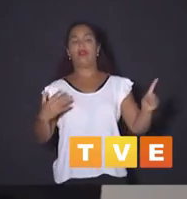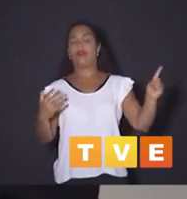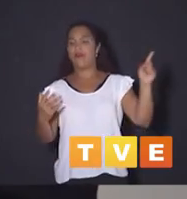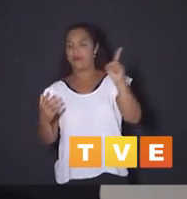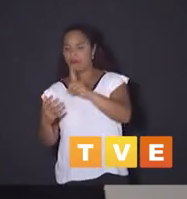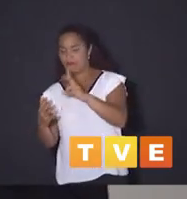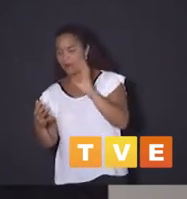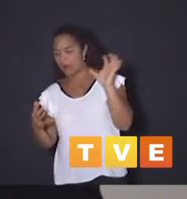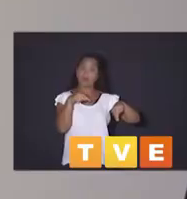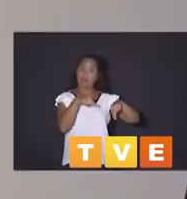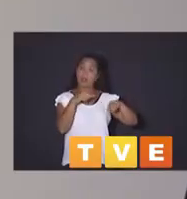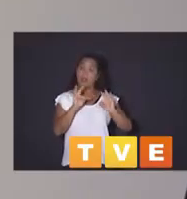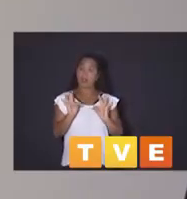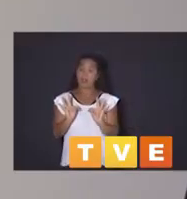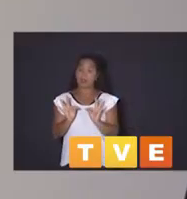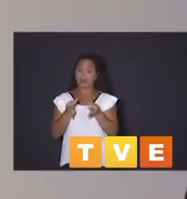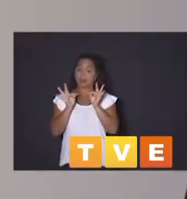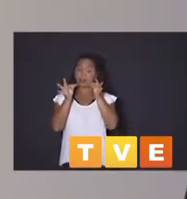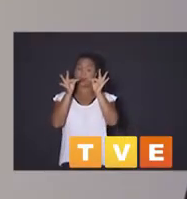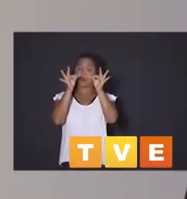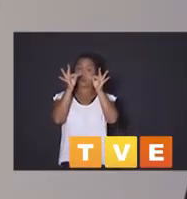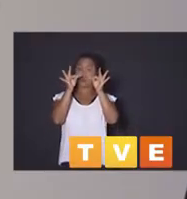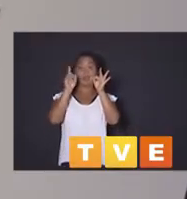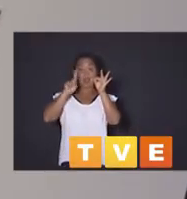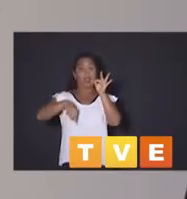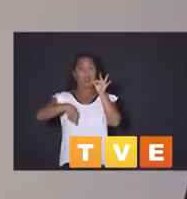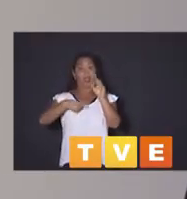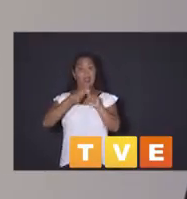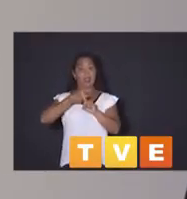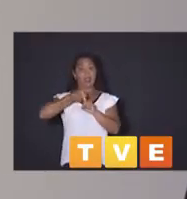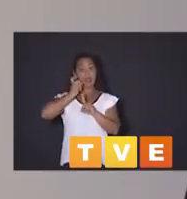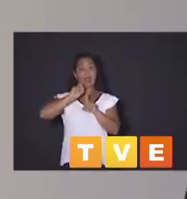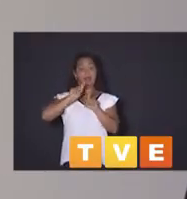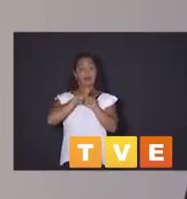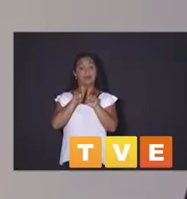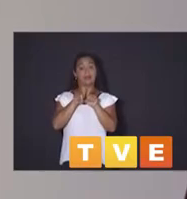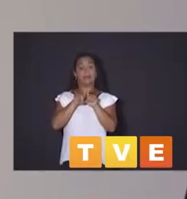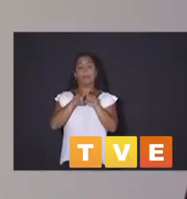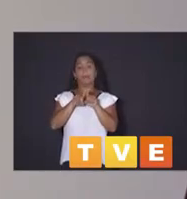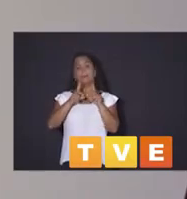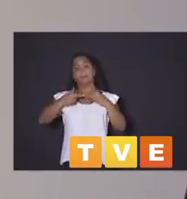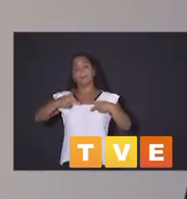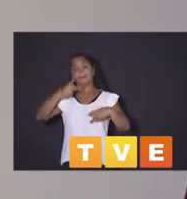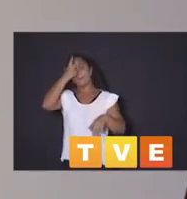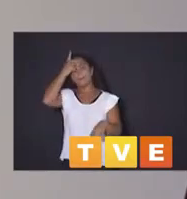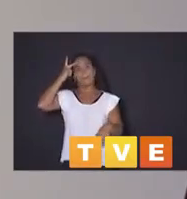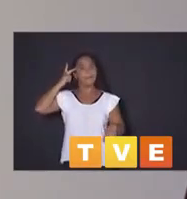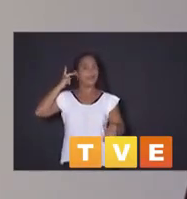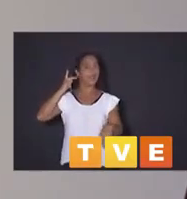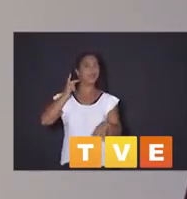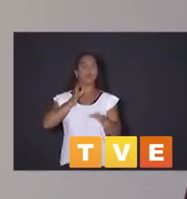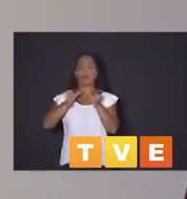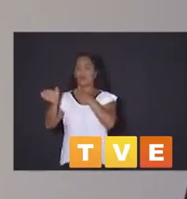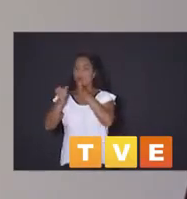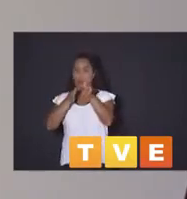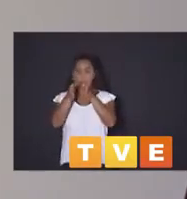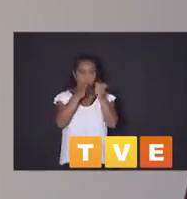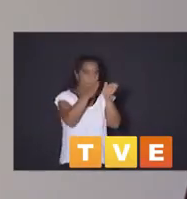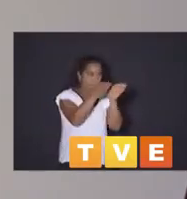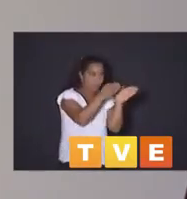definir estruturas e deslocamento é uma maratona rac em que pessoas de diversas áreas do conhecimento não se debruçar sobre um problema